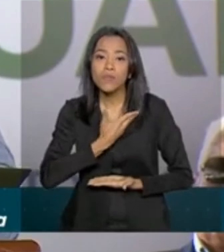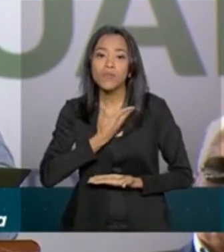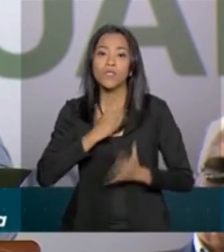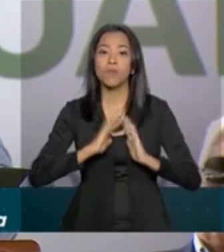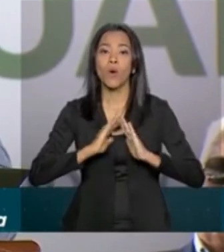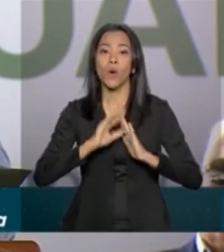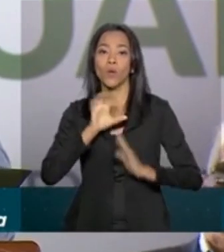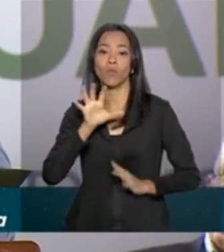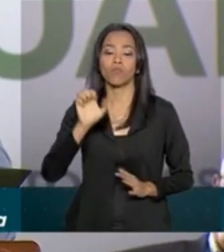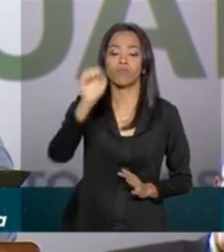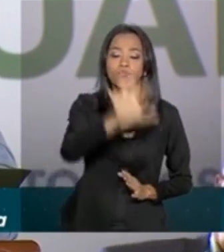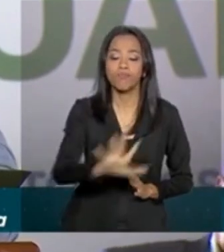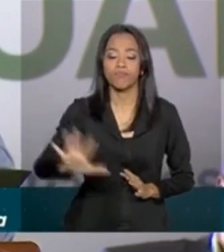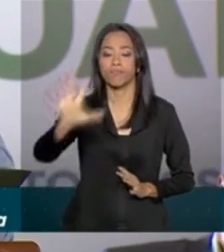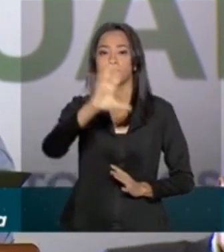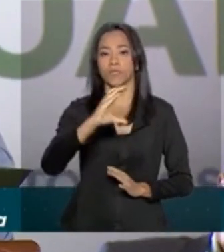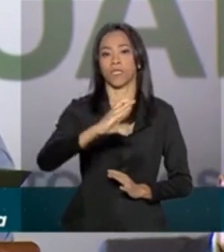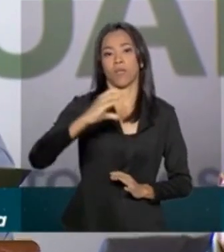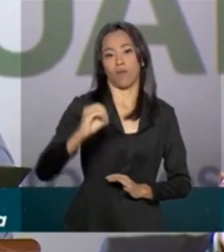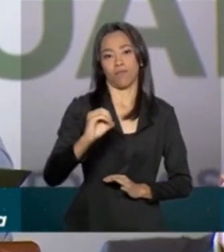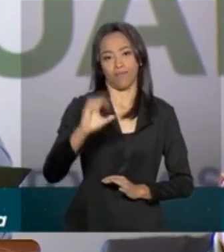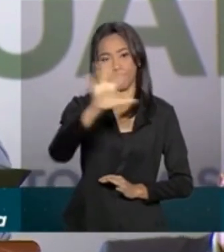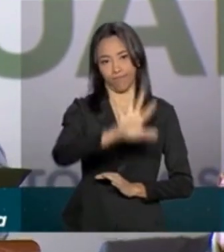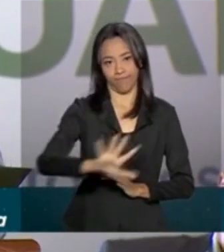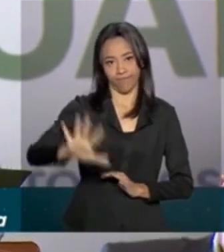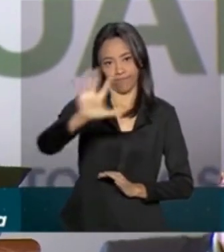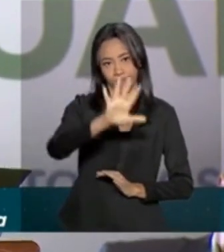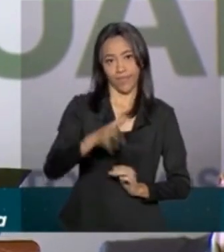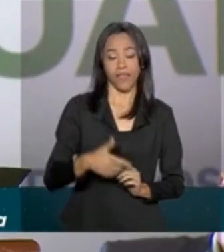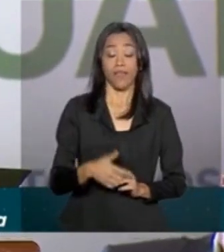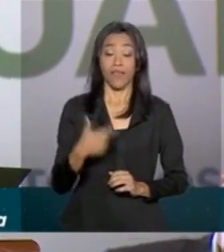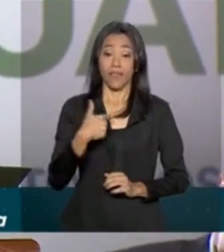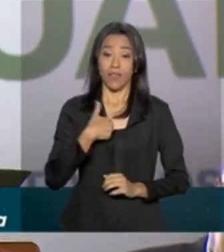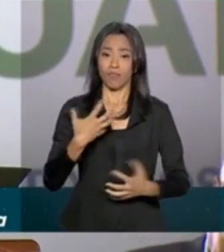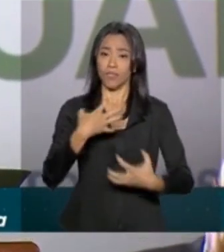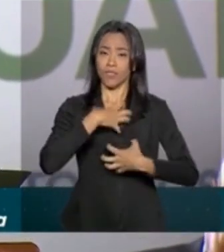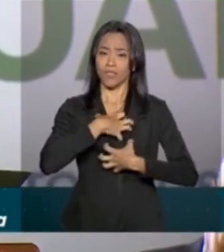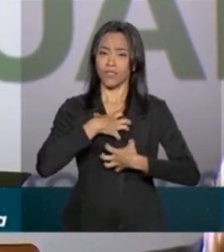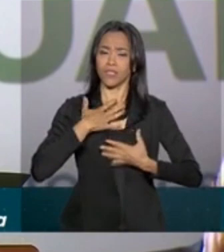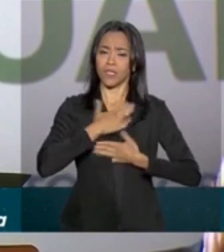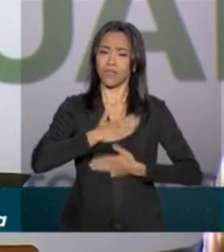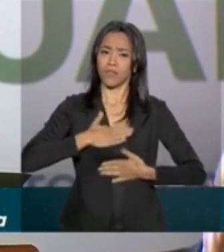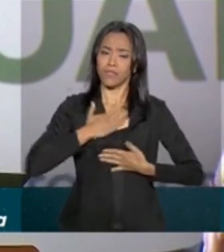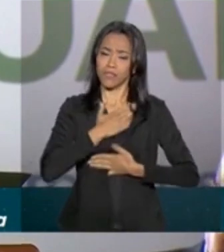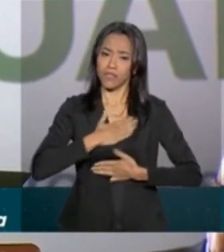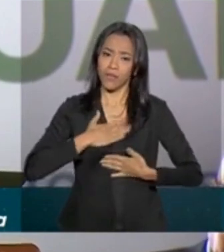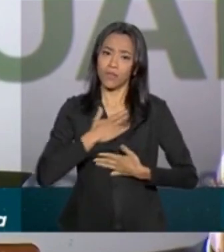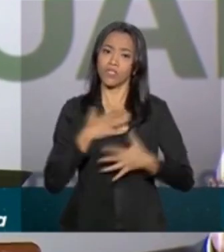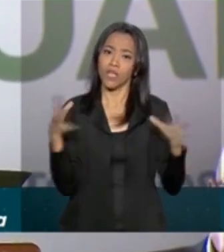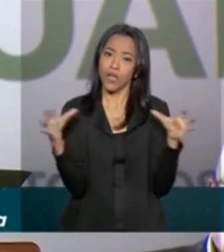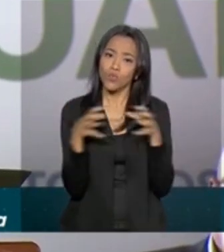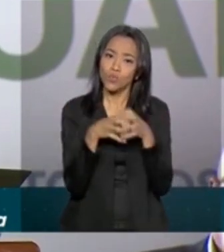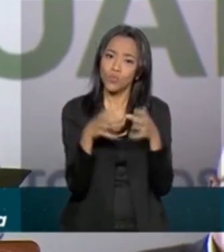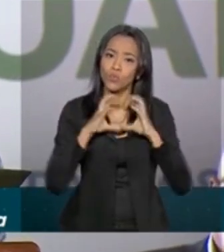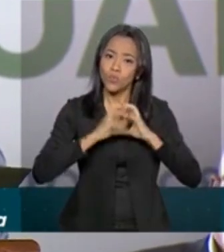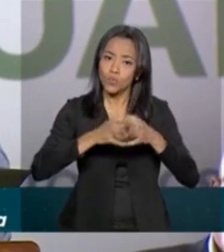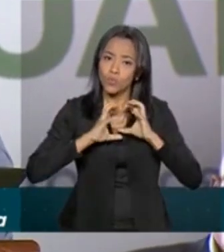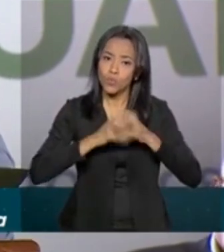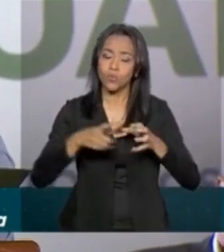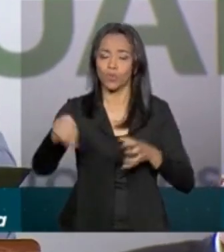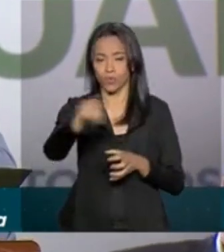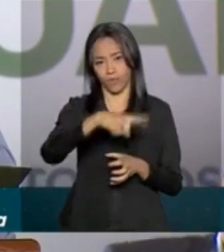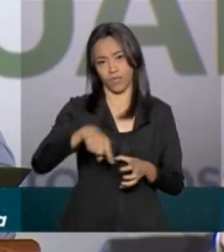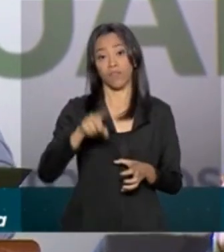vez, eu digo-lhes, não existe satisfação maior do que estar no meio de vocês. Vocês têm